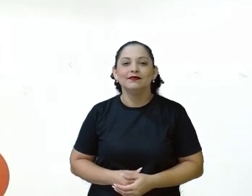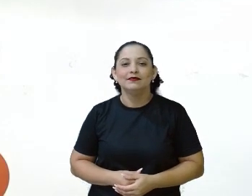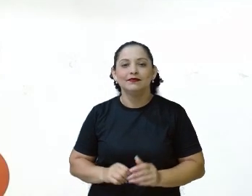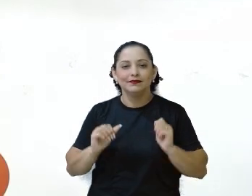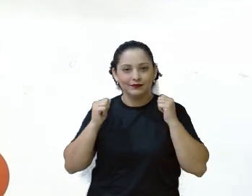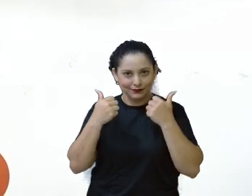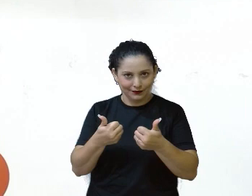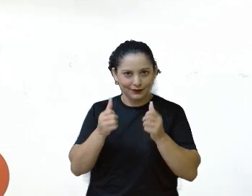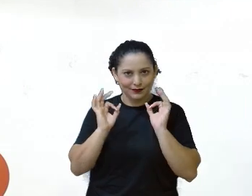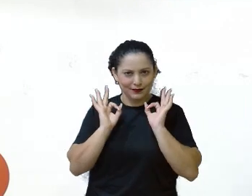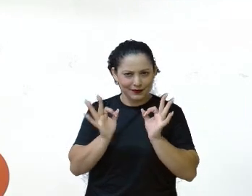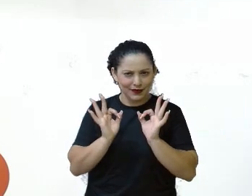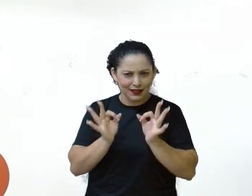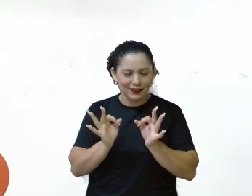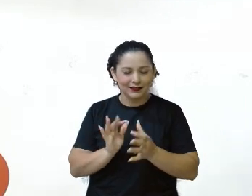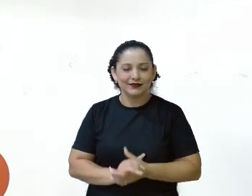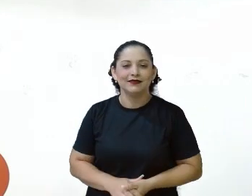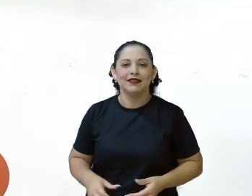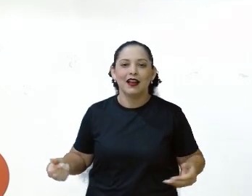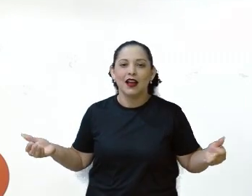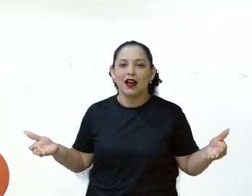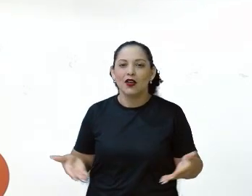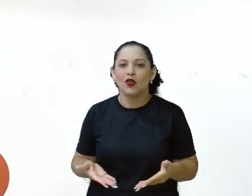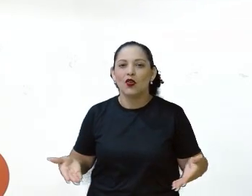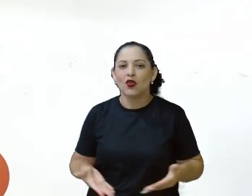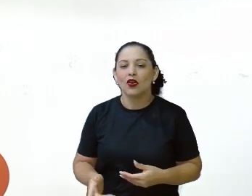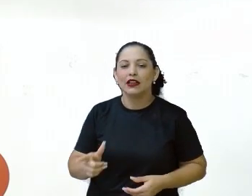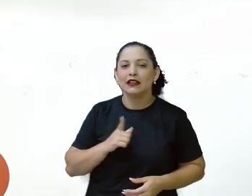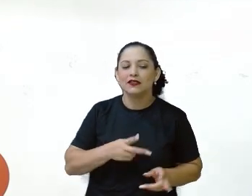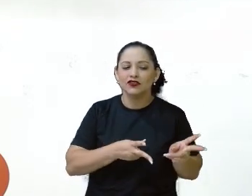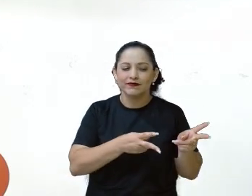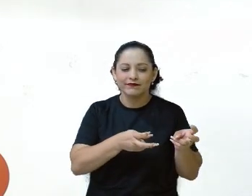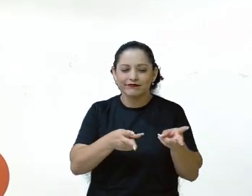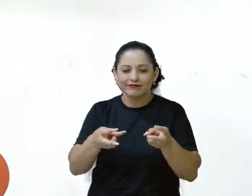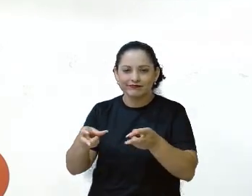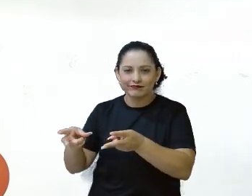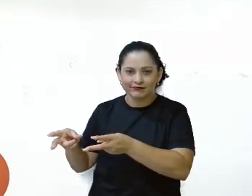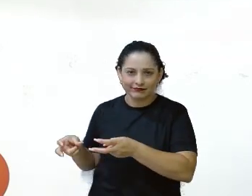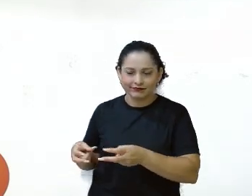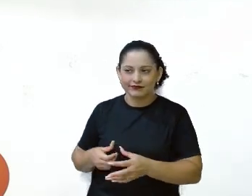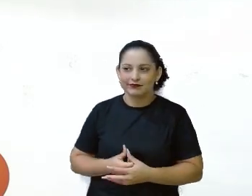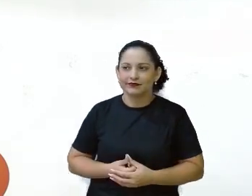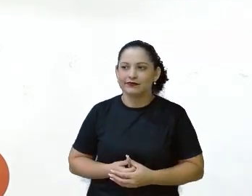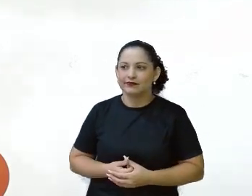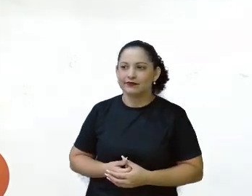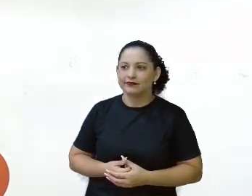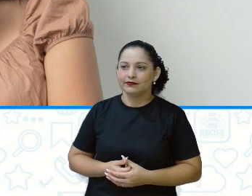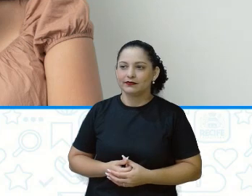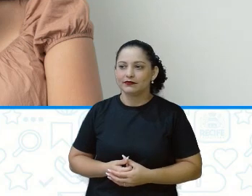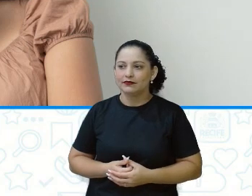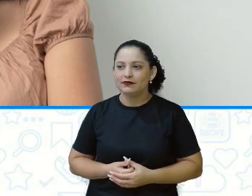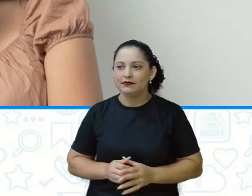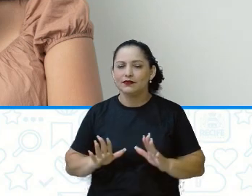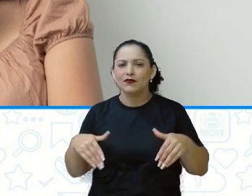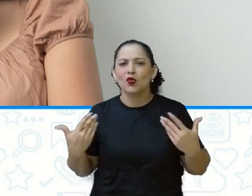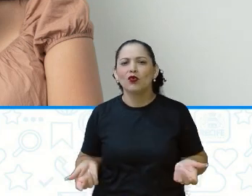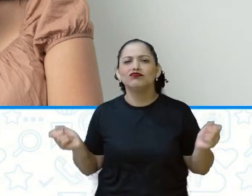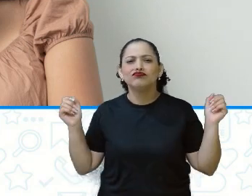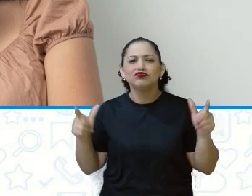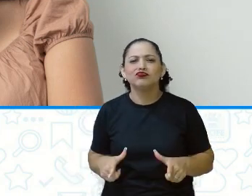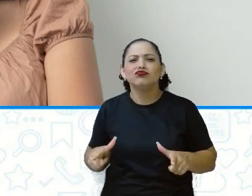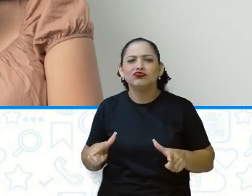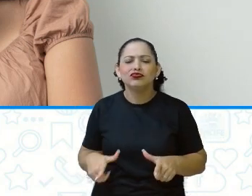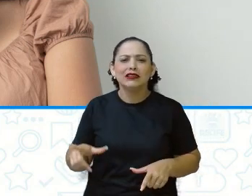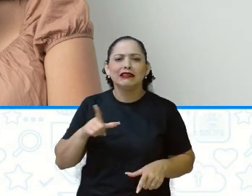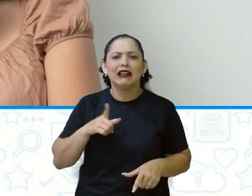Tudo bem até agora? A gente vai trabalhar essas identificações, tá? Onde estão as grandezas e